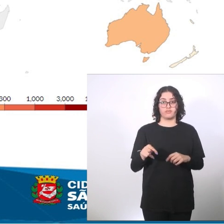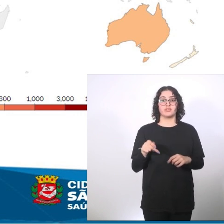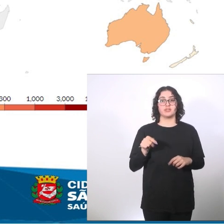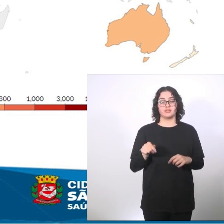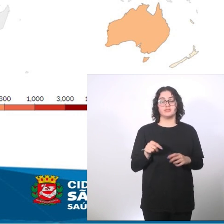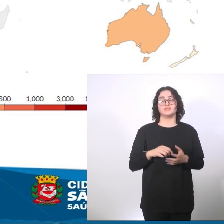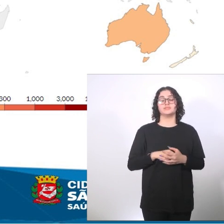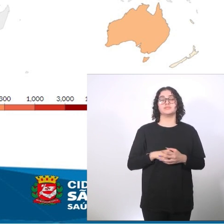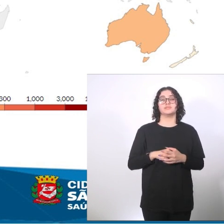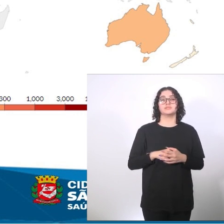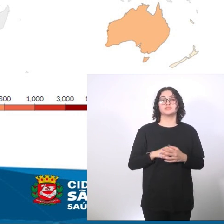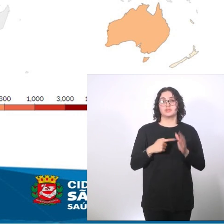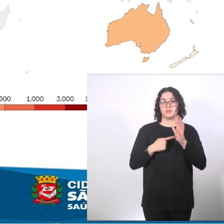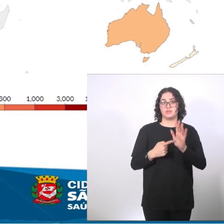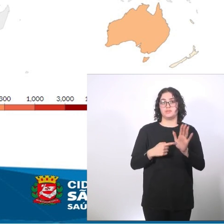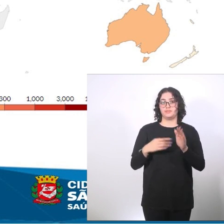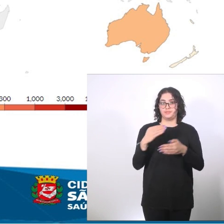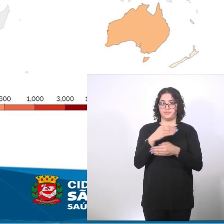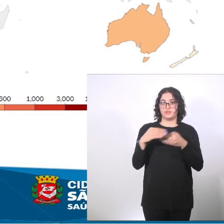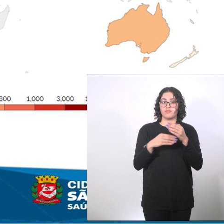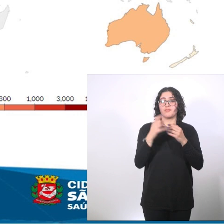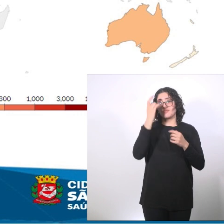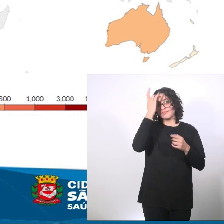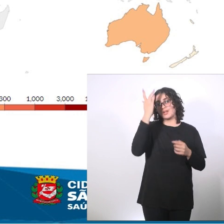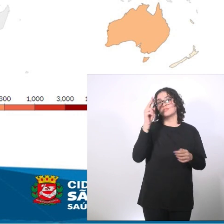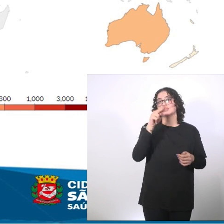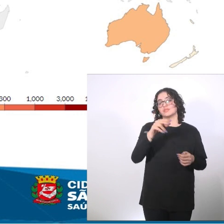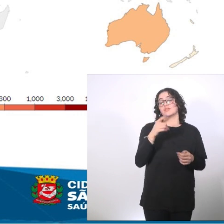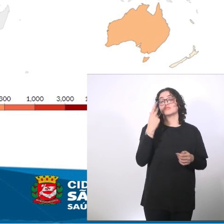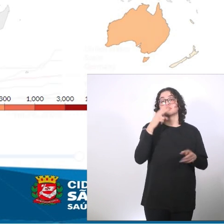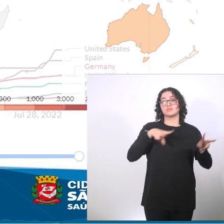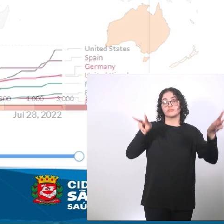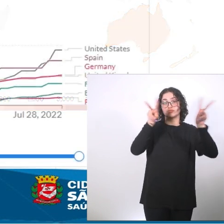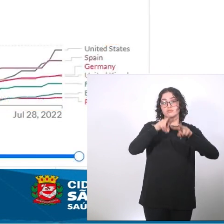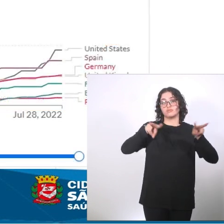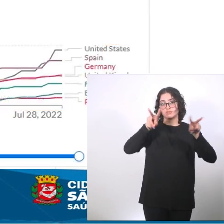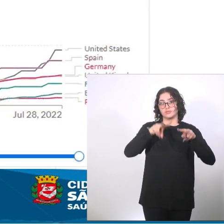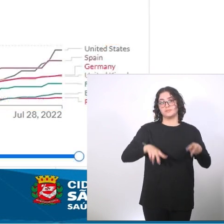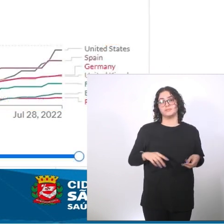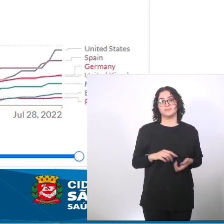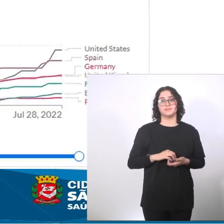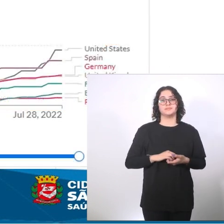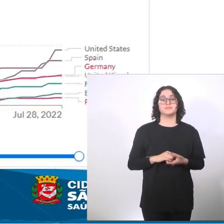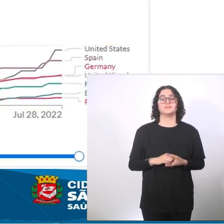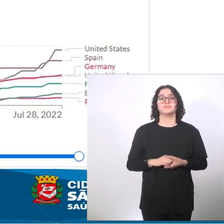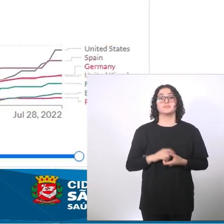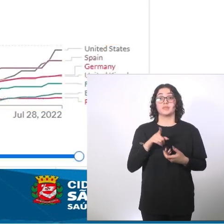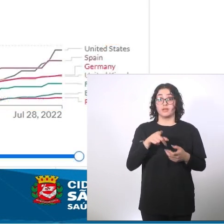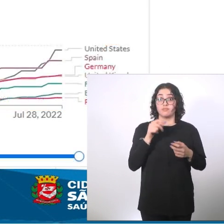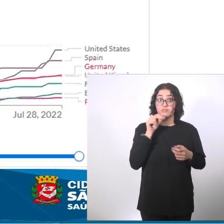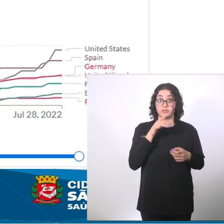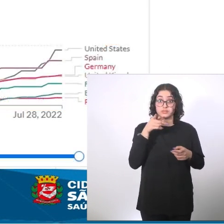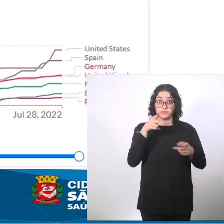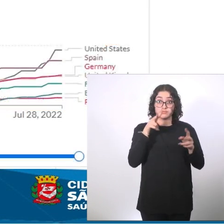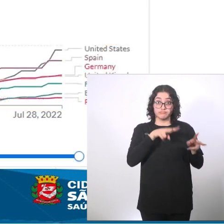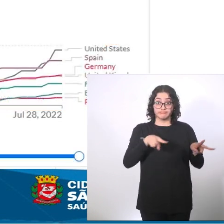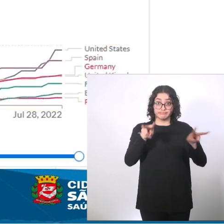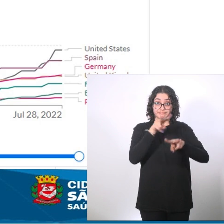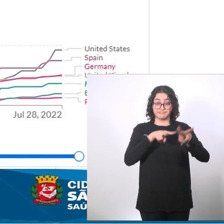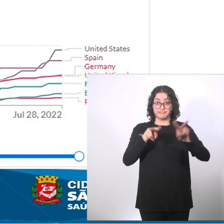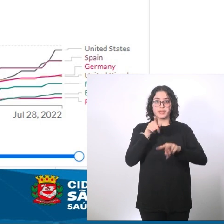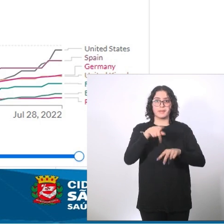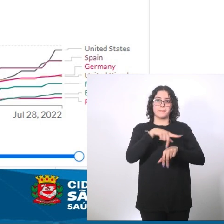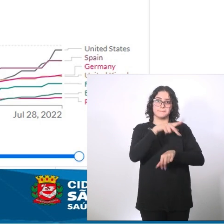né, deixa eu mostrar o próximo, fica mais fácil a visualização. Se vocês observarem aí os